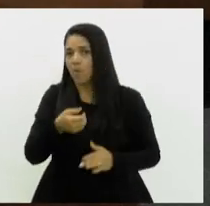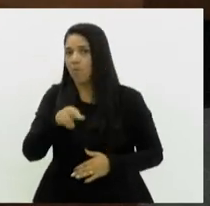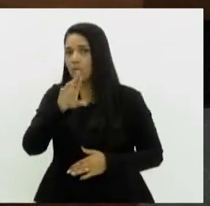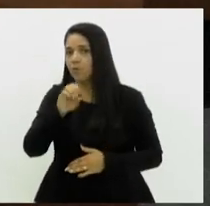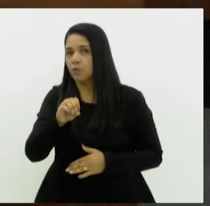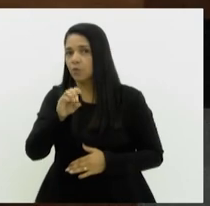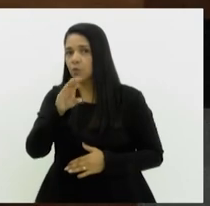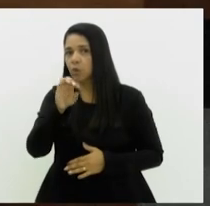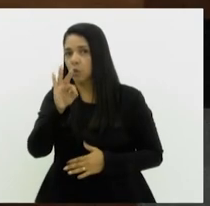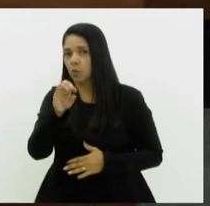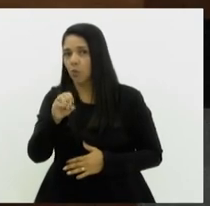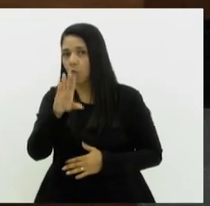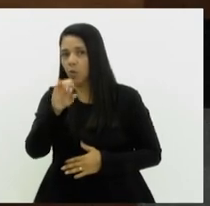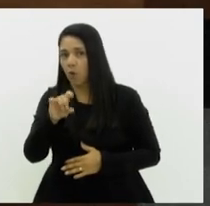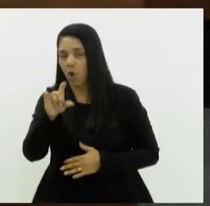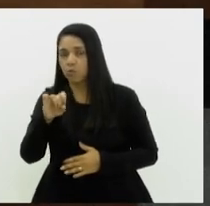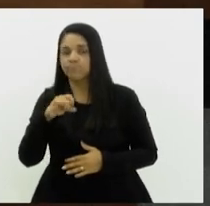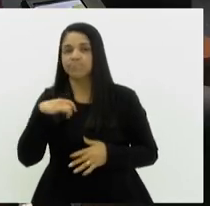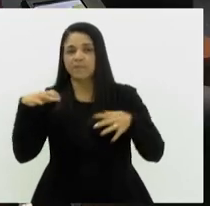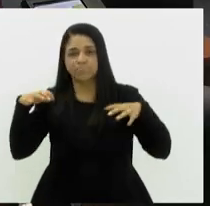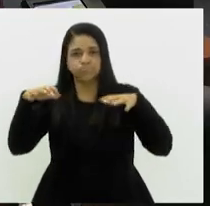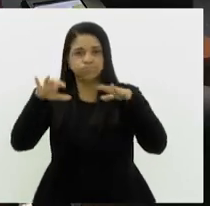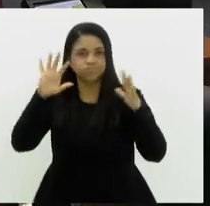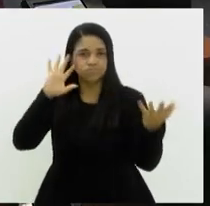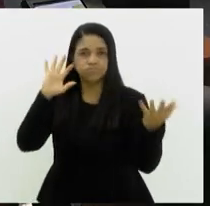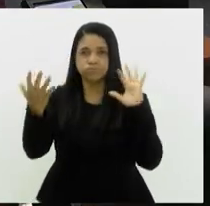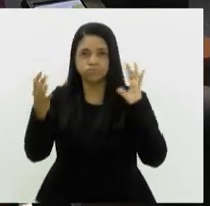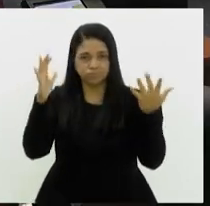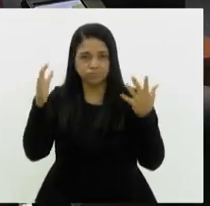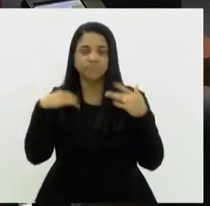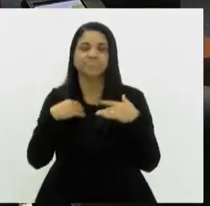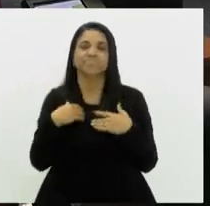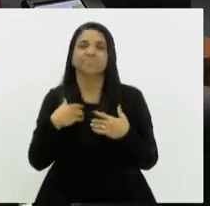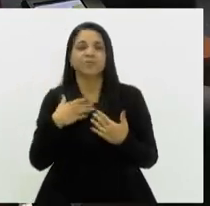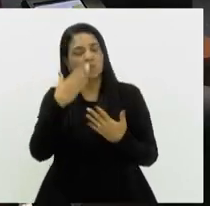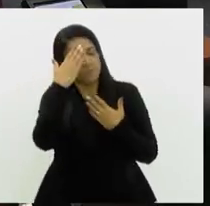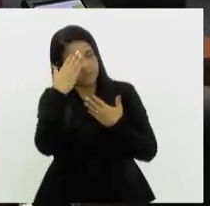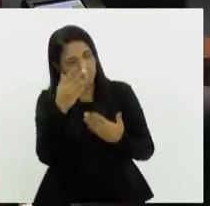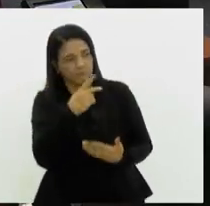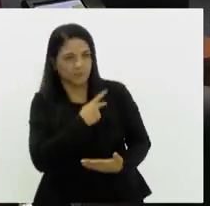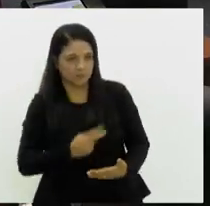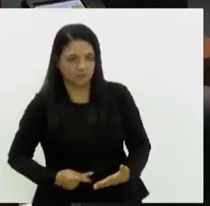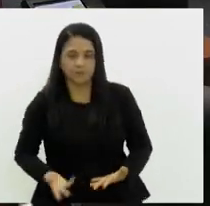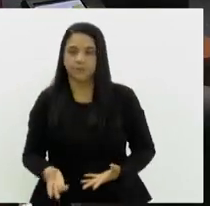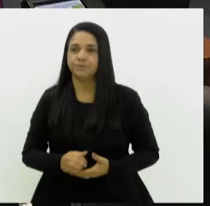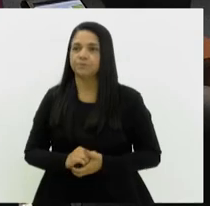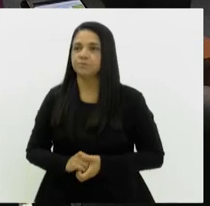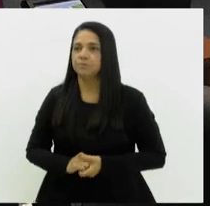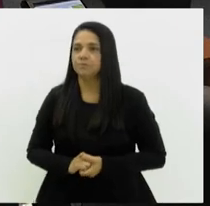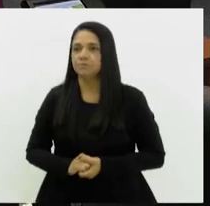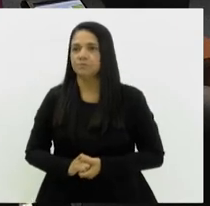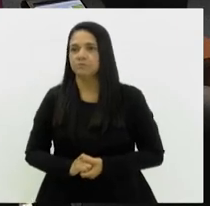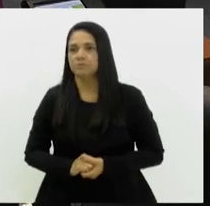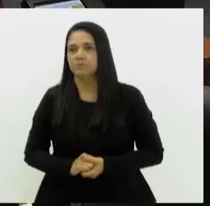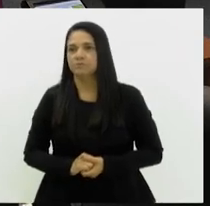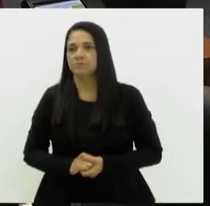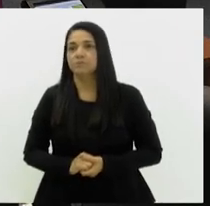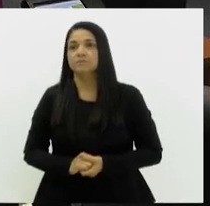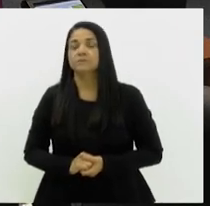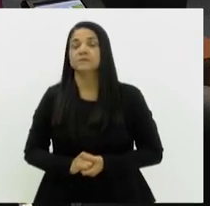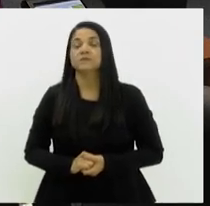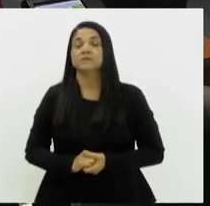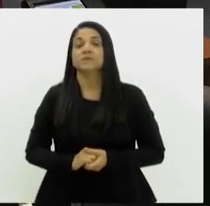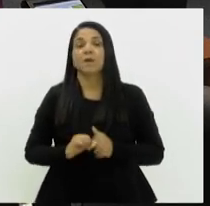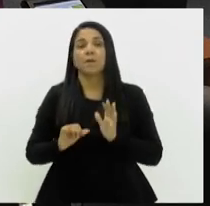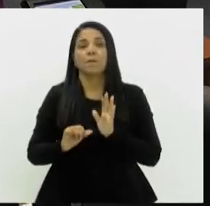e catástrofes climáticas. Obrigado, com presidente. Certeza. Presidente, pela ordem. Presidente, em primeiro